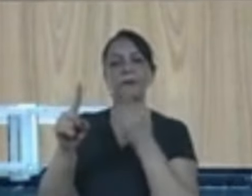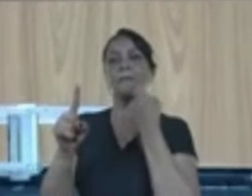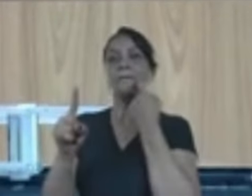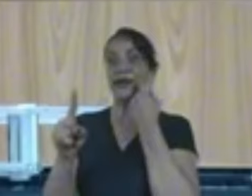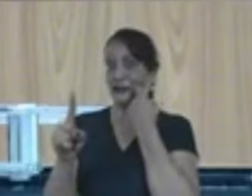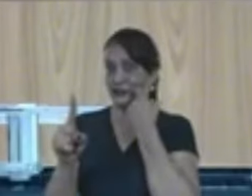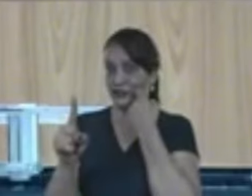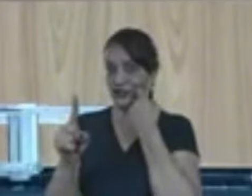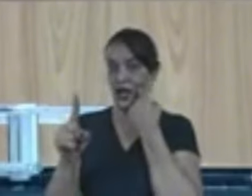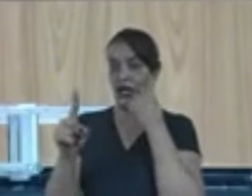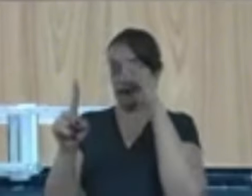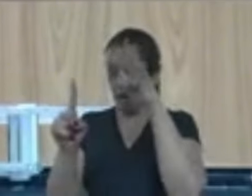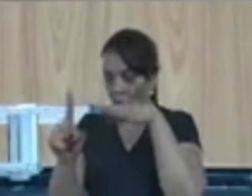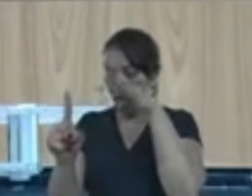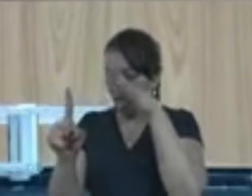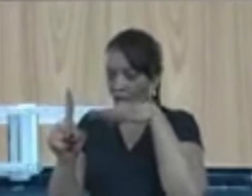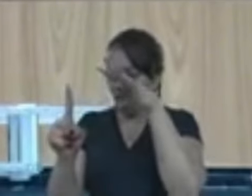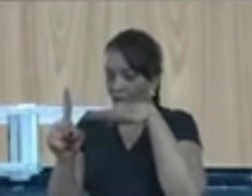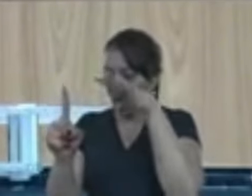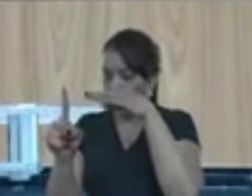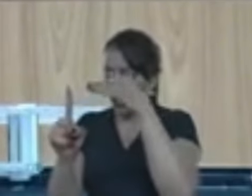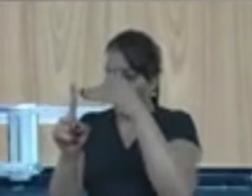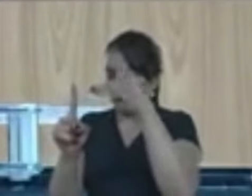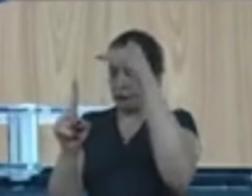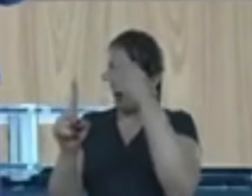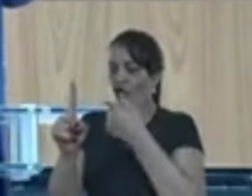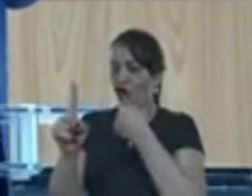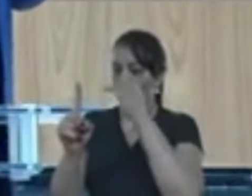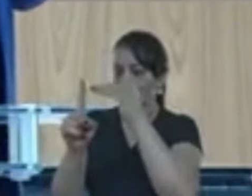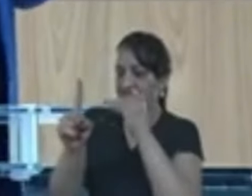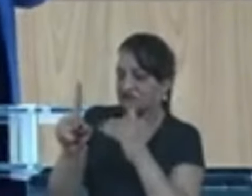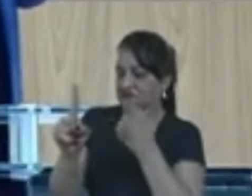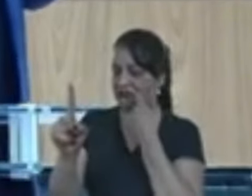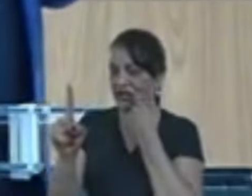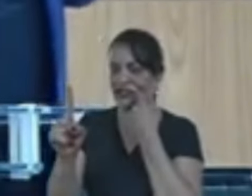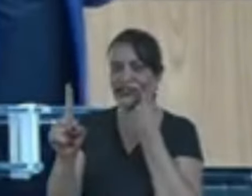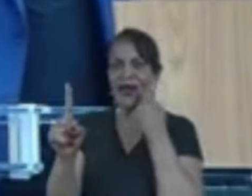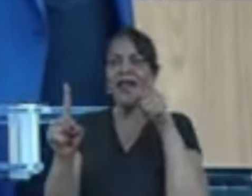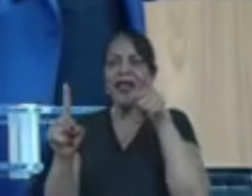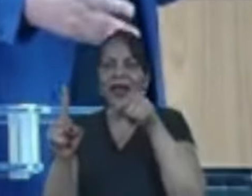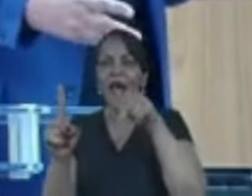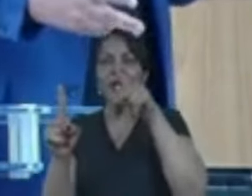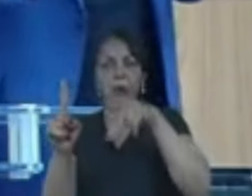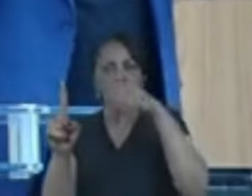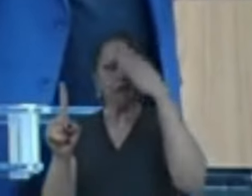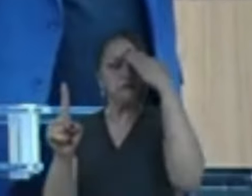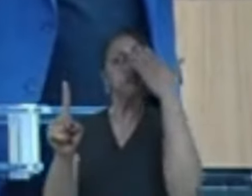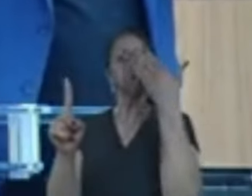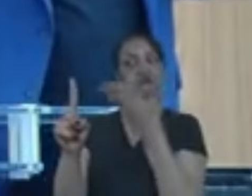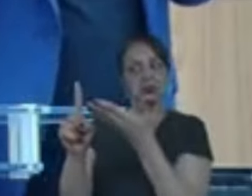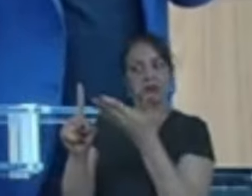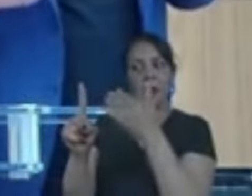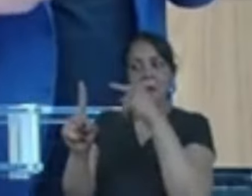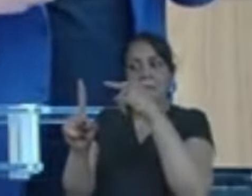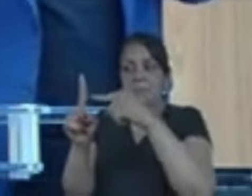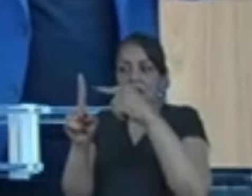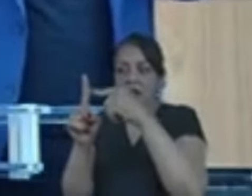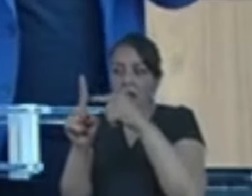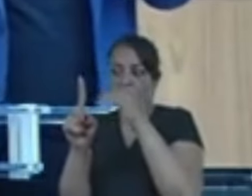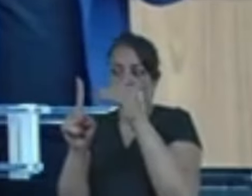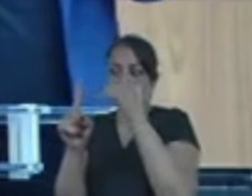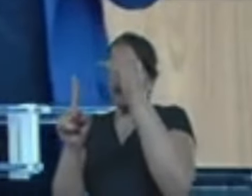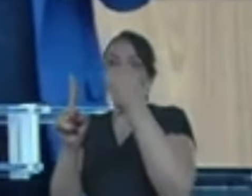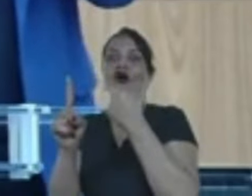eles adoravam. E conta a história que eles acreditavam que o Deus Dagom deles, que era metade homem e metade peixe, um